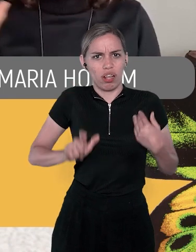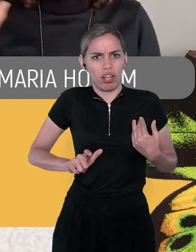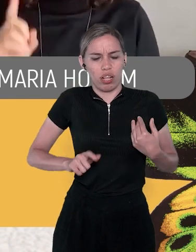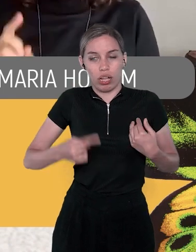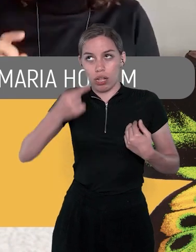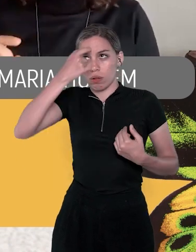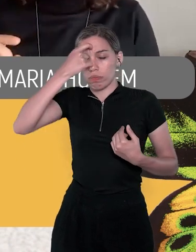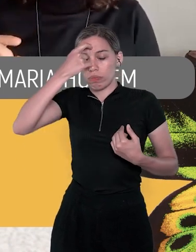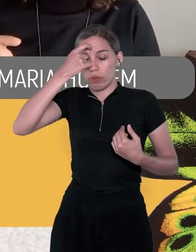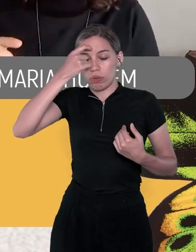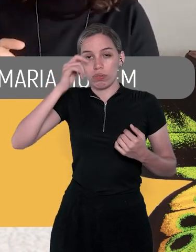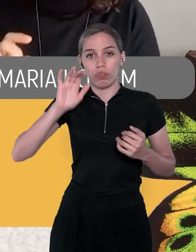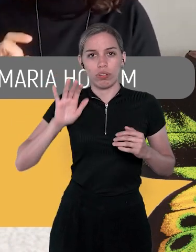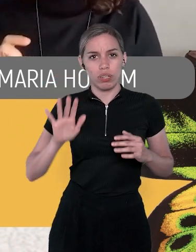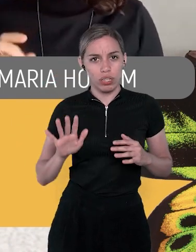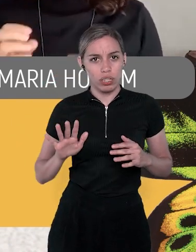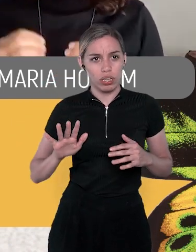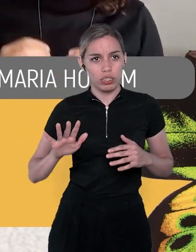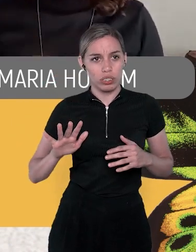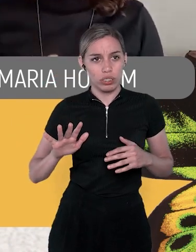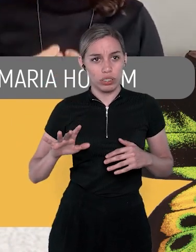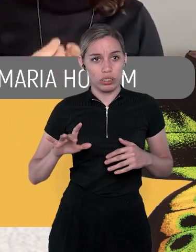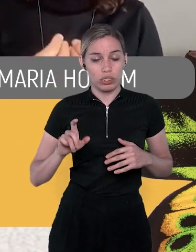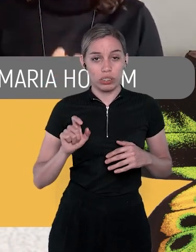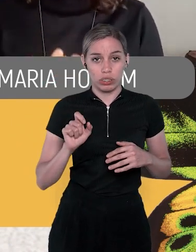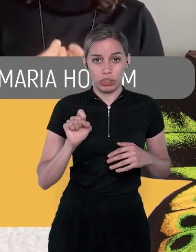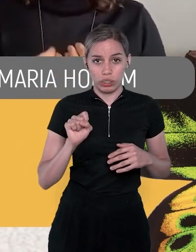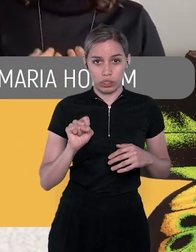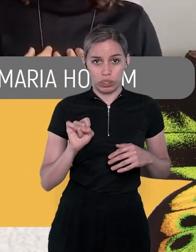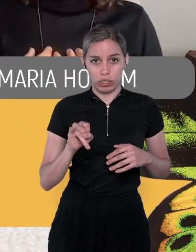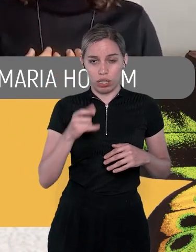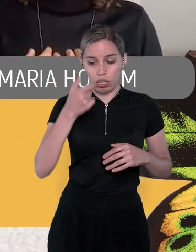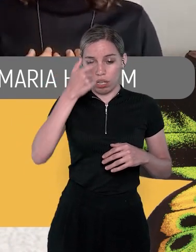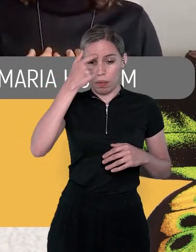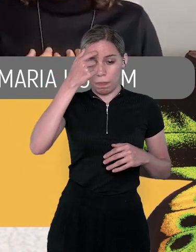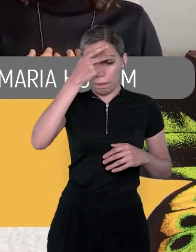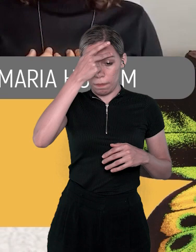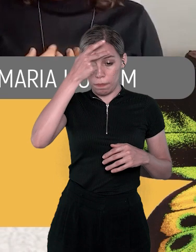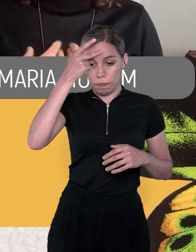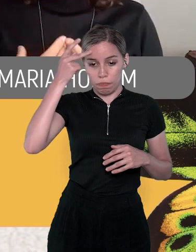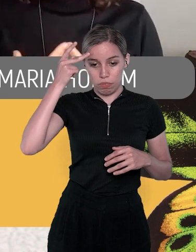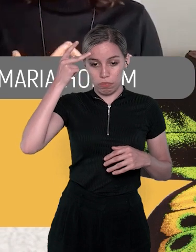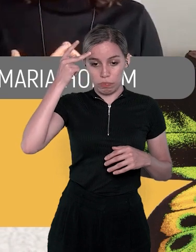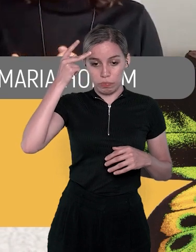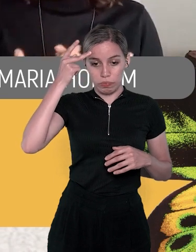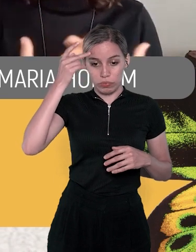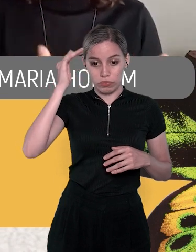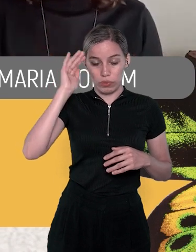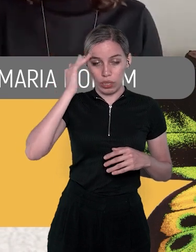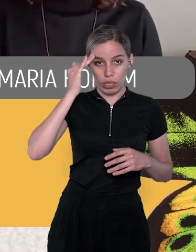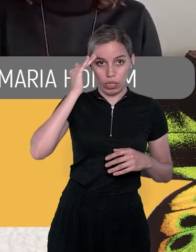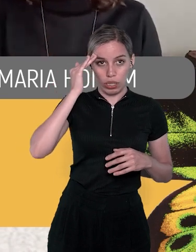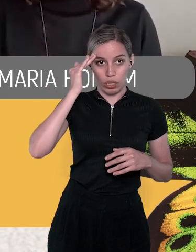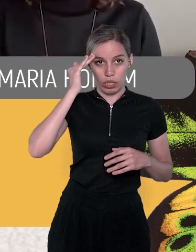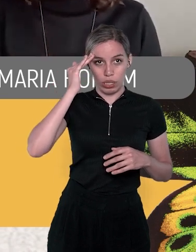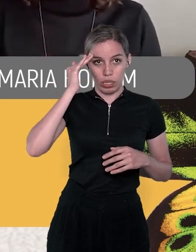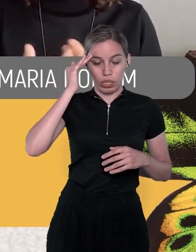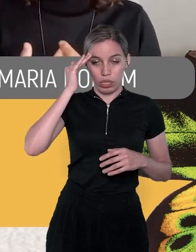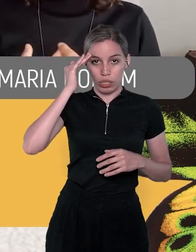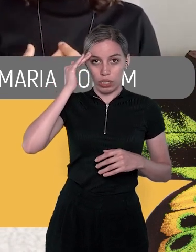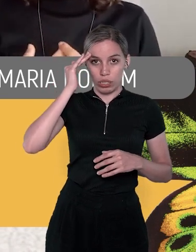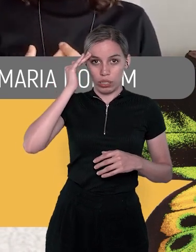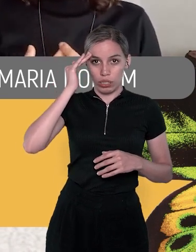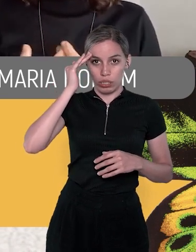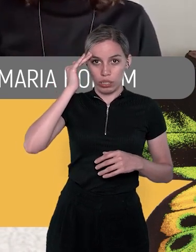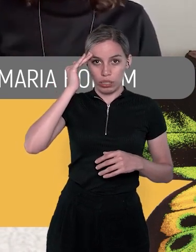um processo de consciência que o sujeito vai ter que se haver, não tem análise sem um